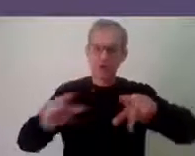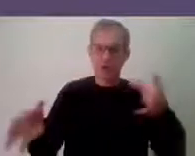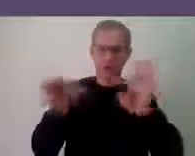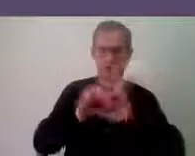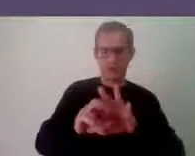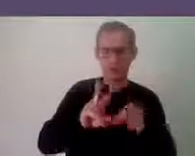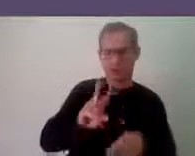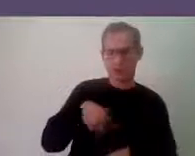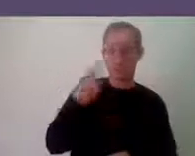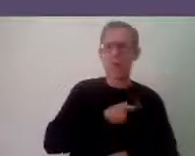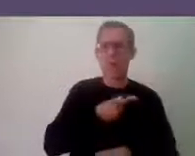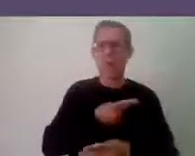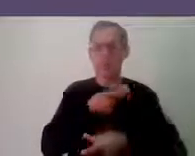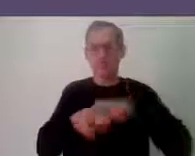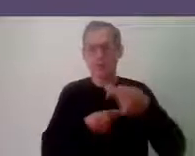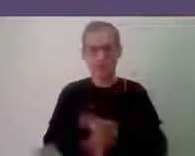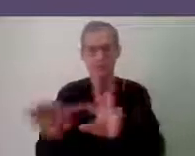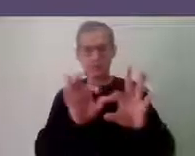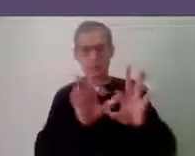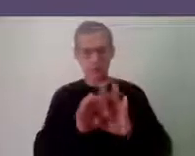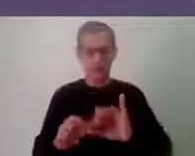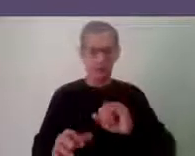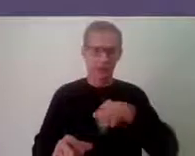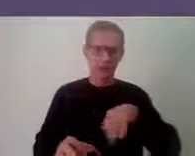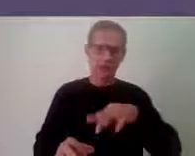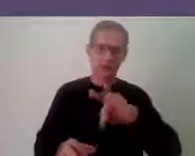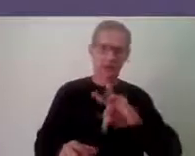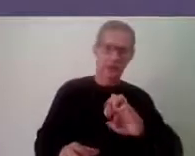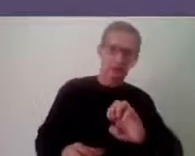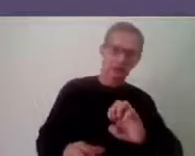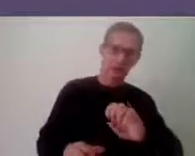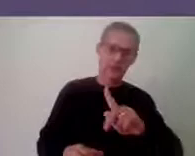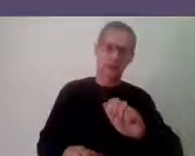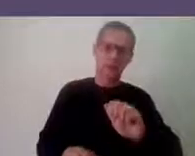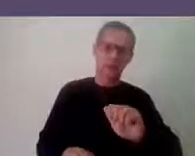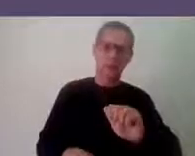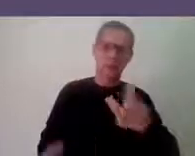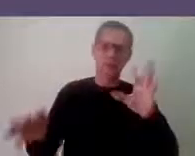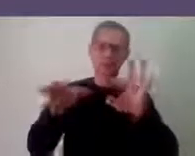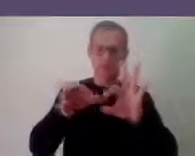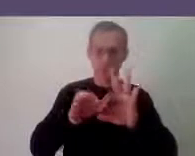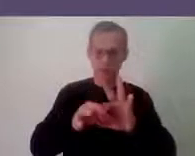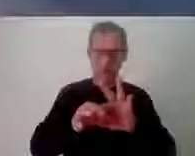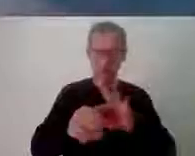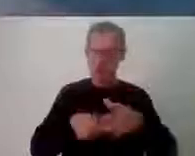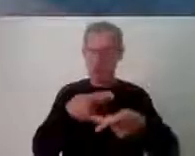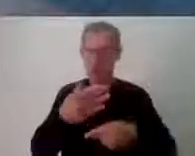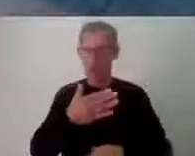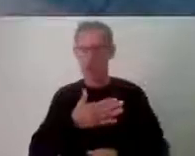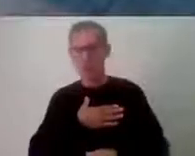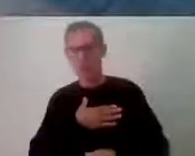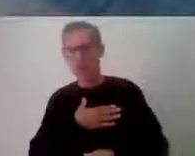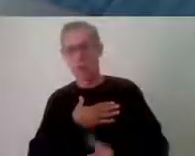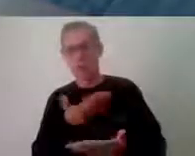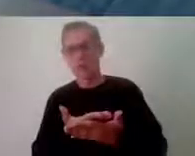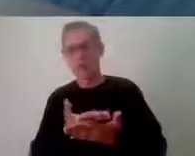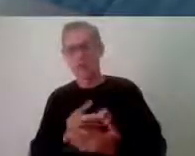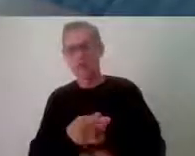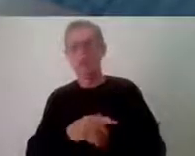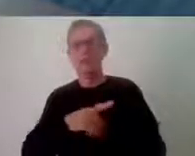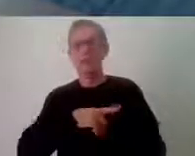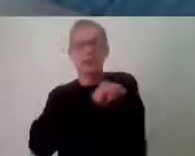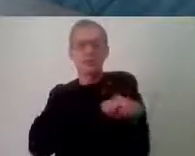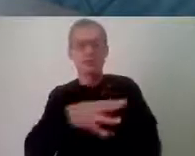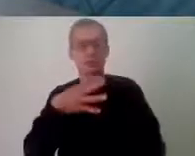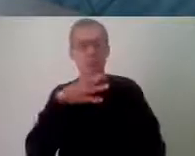vamos falar sobre as integrais. Antes de falar um pouco sobre as integrais, né, eu não falei a minha formação. Alguns de vocês já me conhecem,